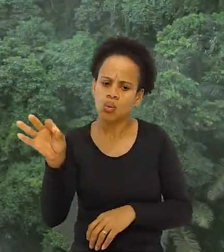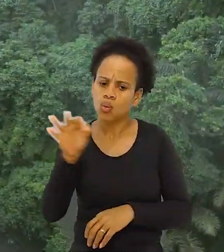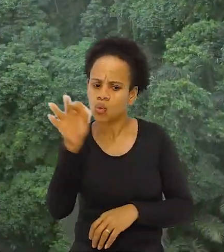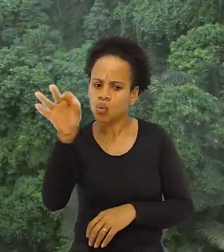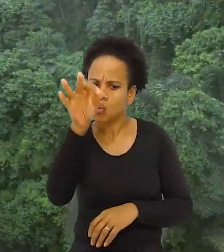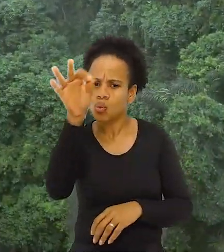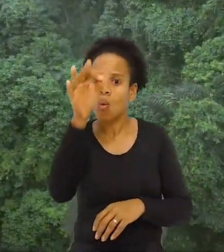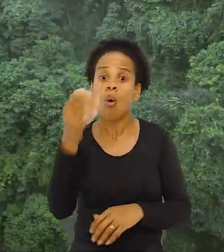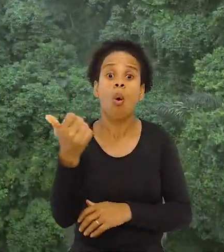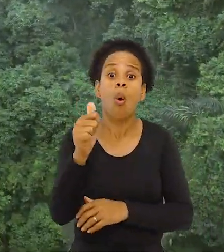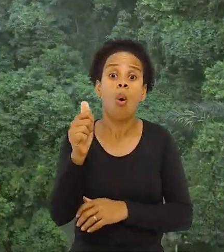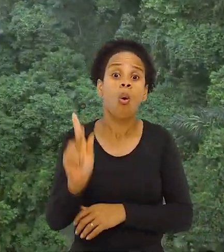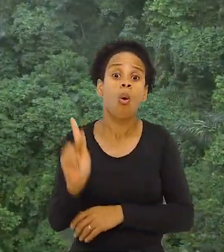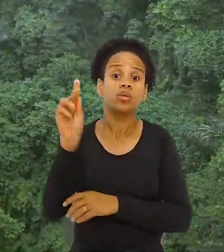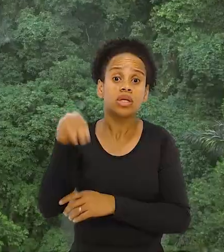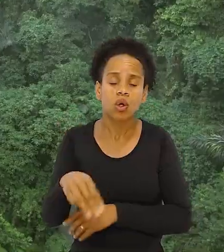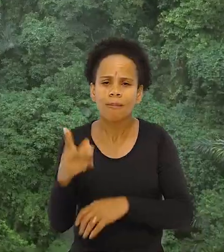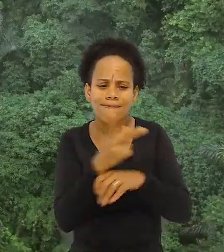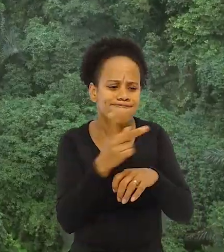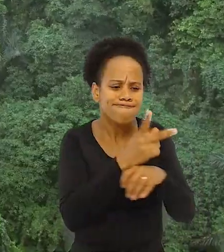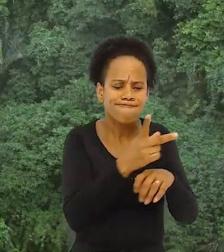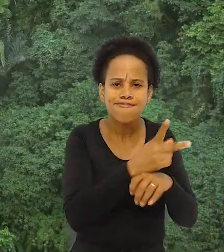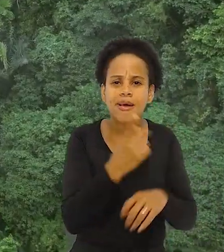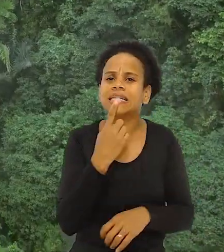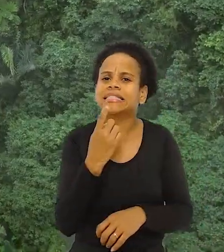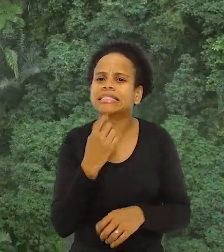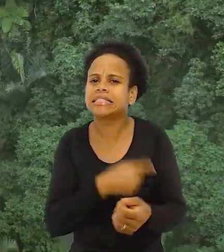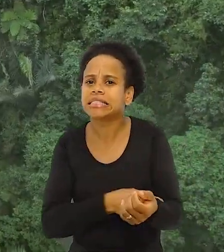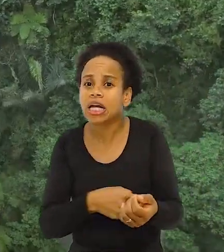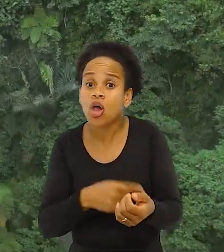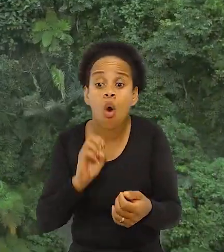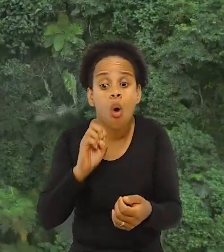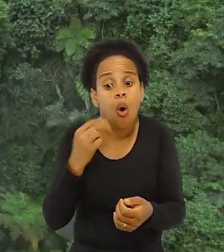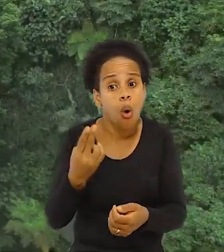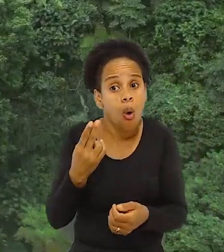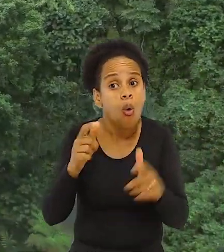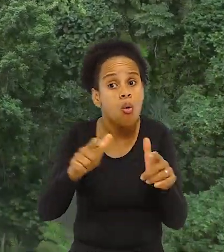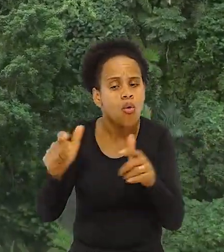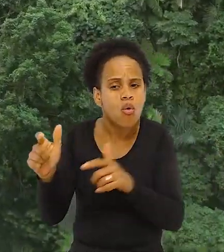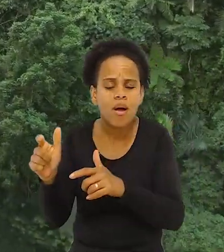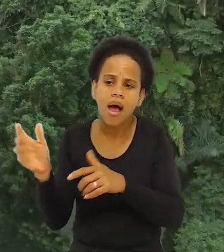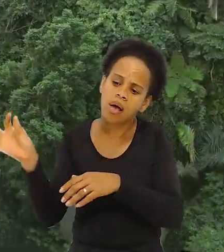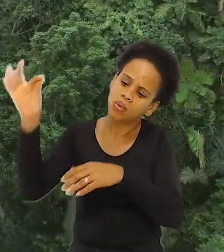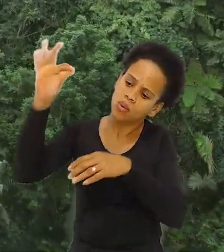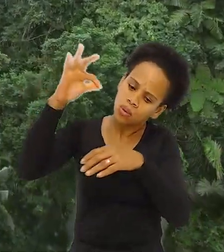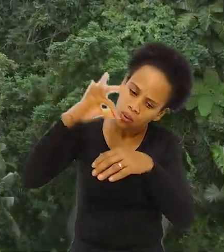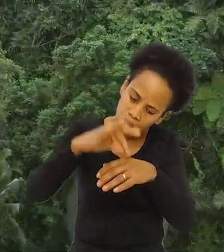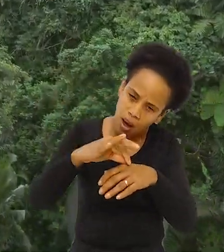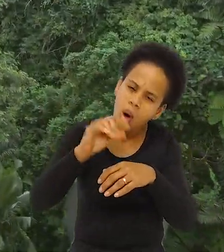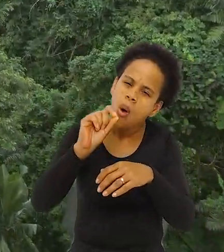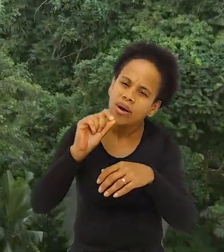quilômetros em busca de fontes sanguíneas, ou principalmente de um lugar ideal para ovipor, podendo